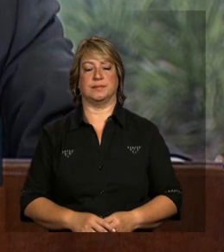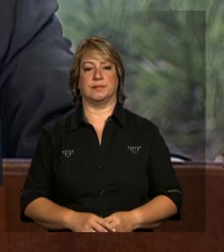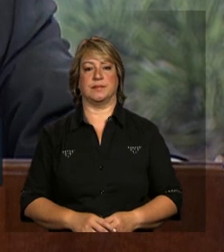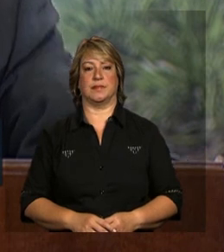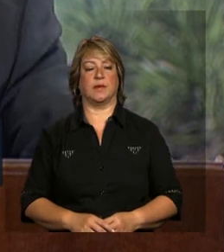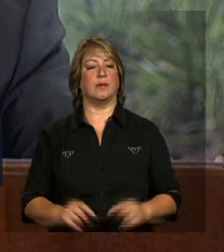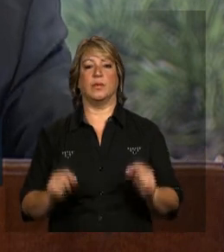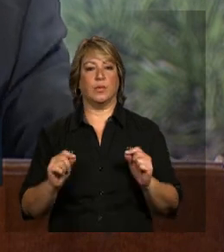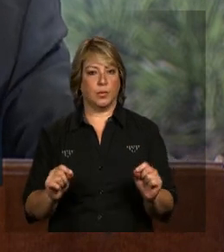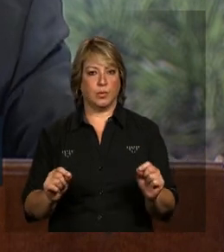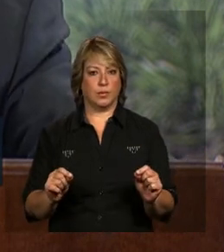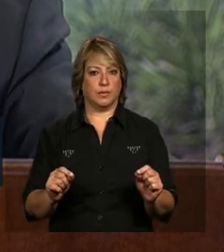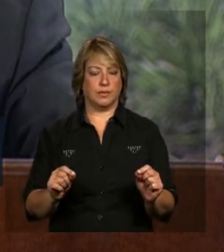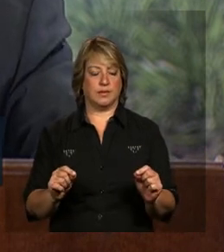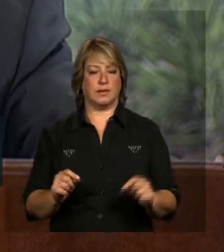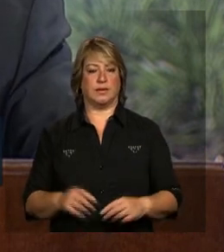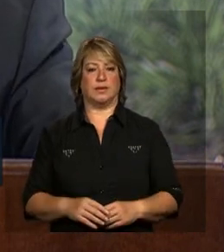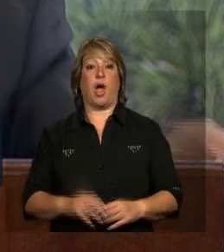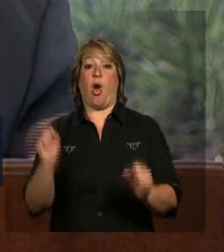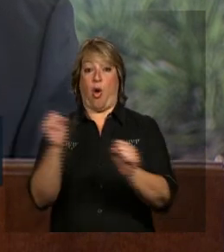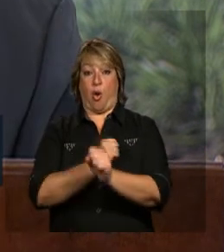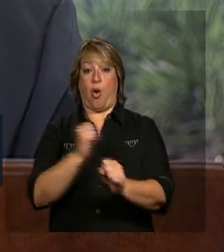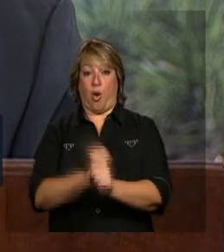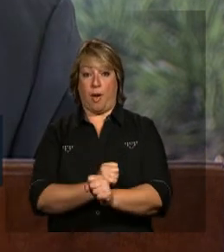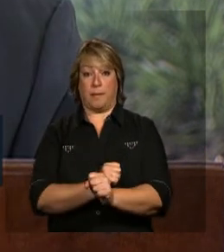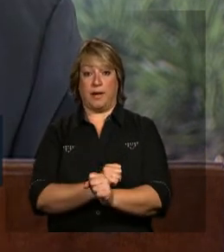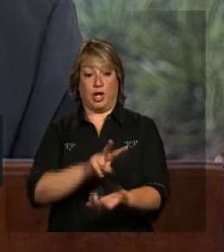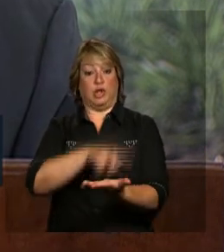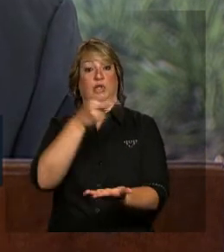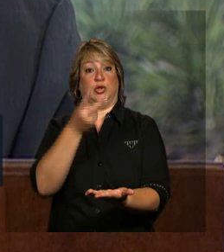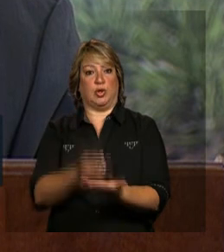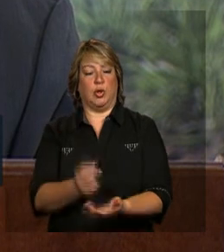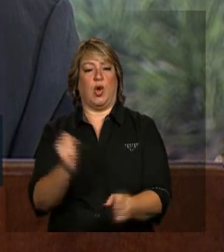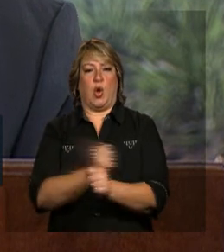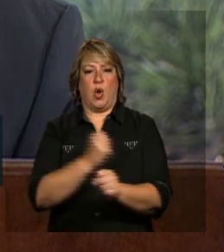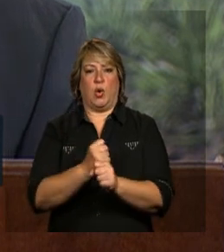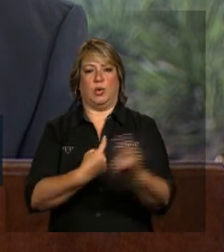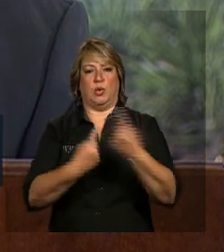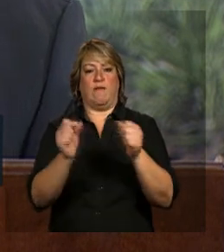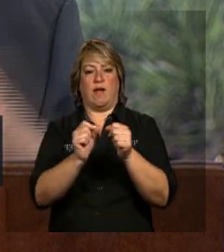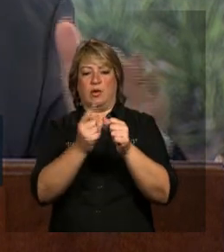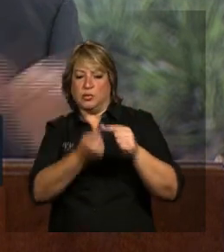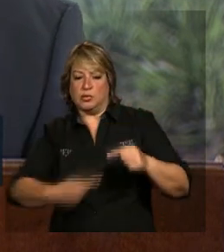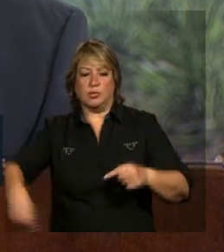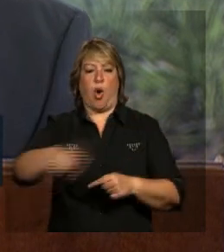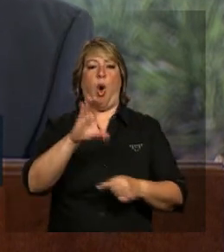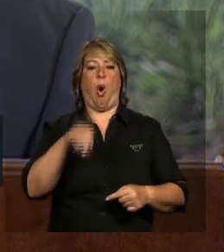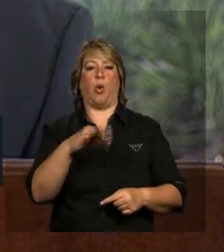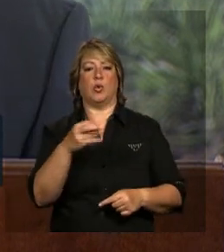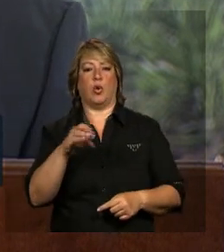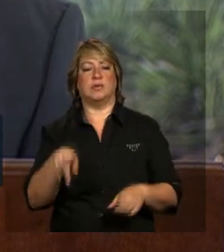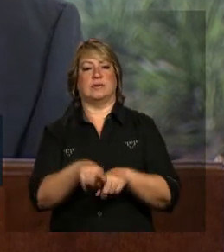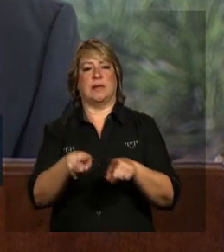é o fato de que as obras de duplicação de construção de contornos e vias